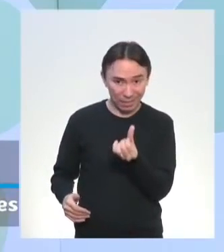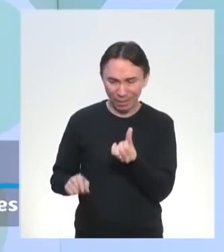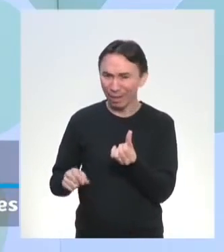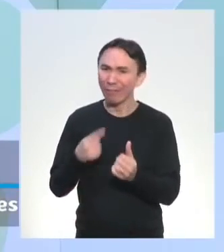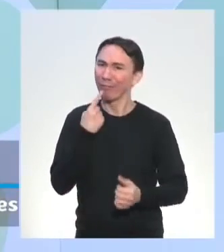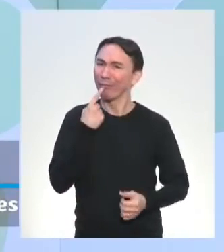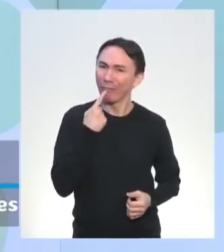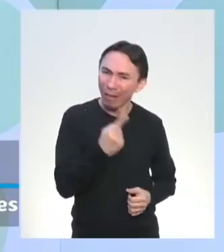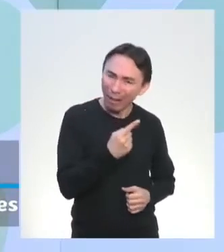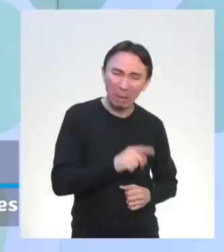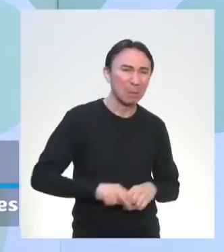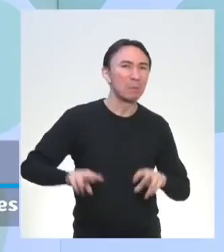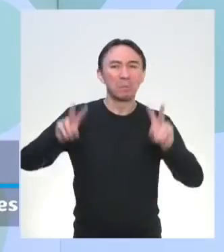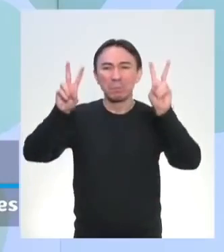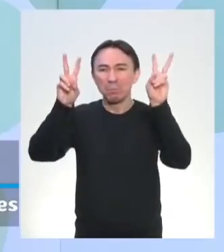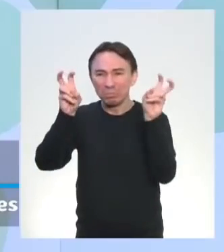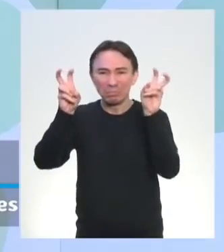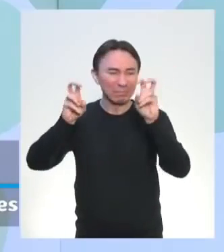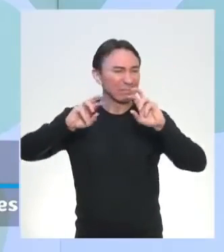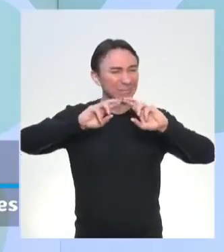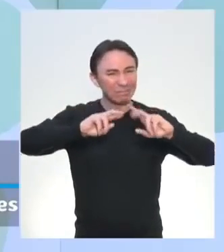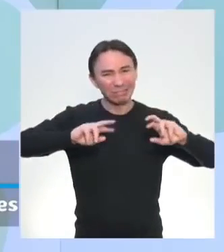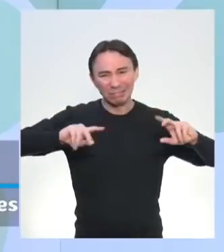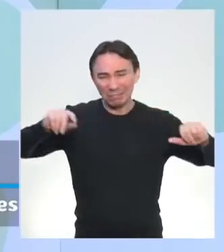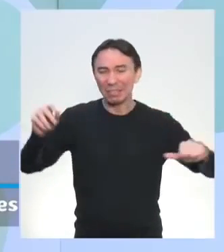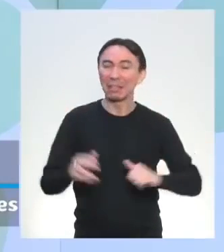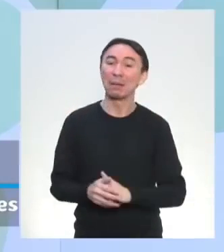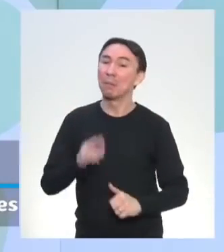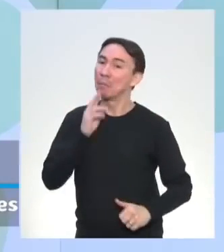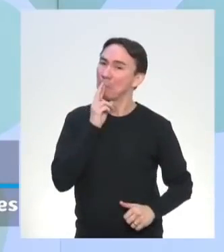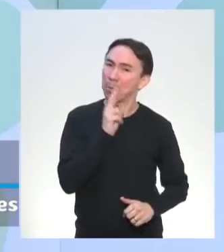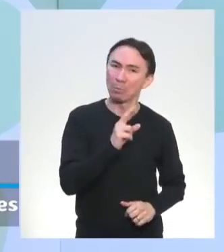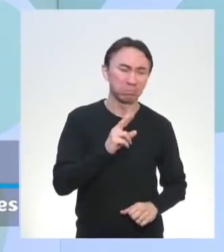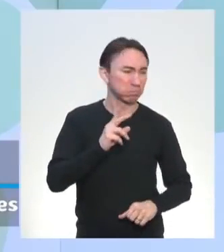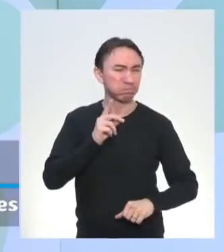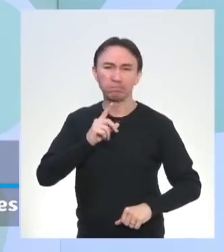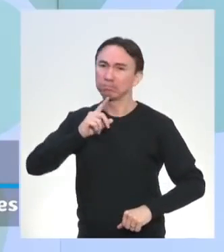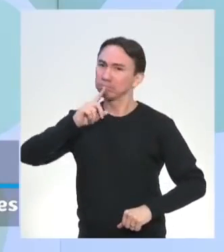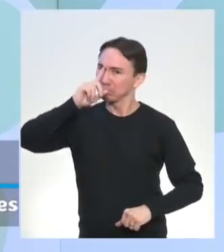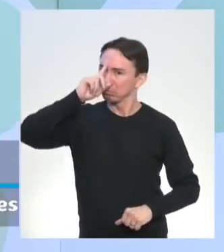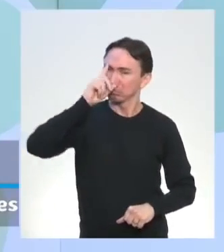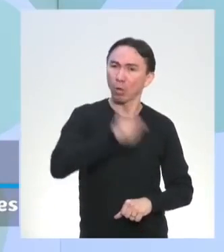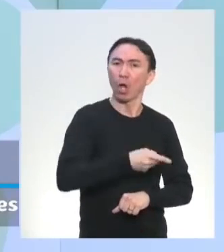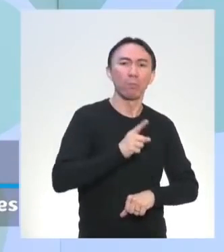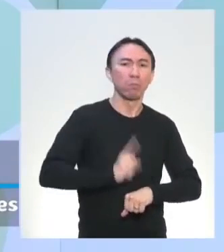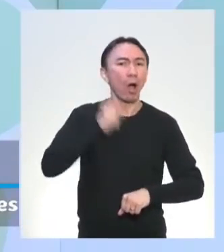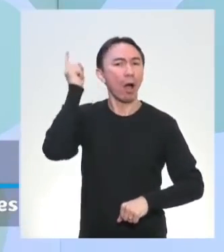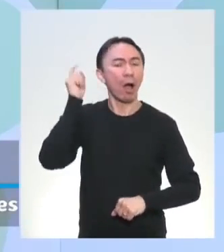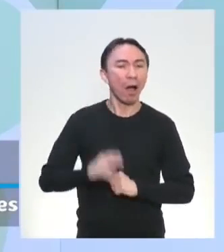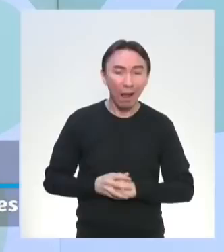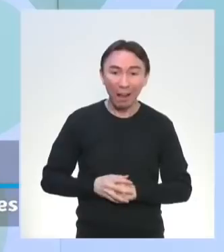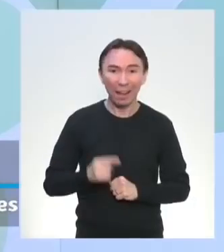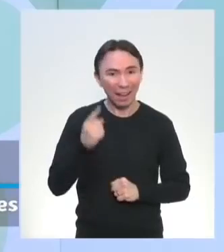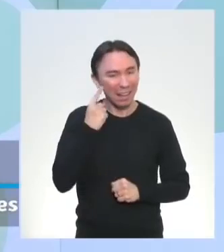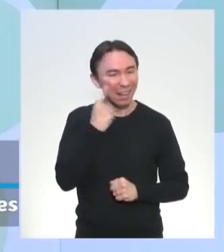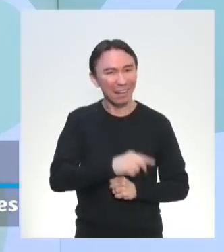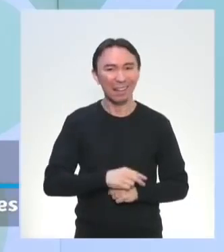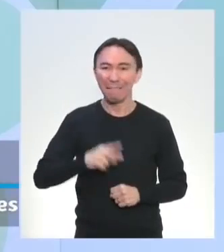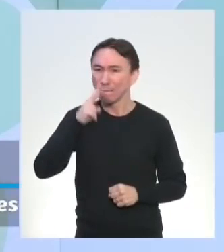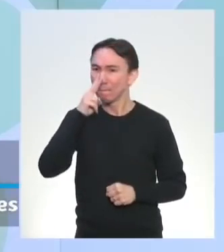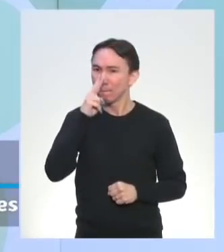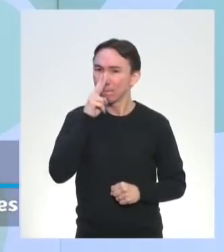assuntos diversos, se posicionava, tinha resposta na ponta da língua para tudo, era muito, assim, tipo, muito forte